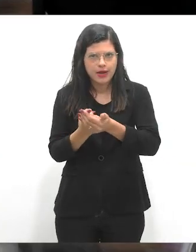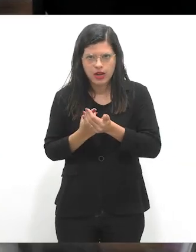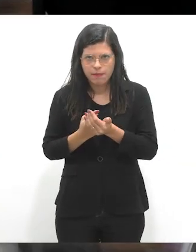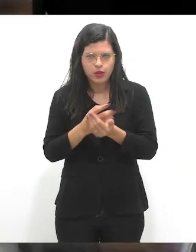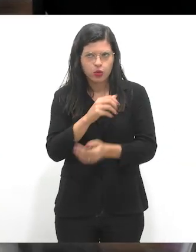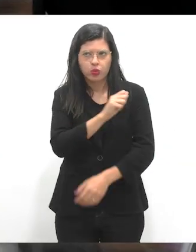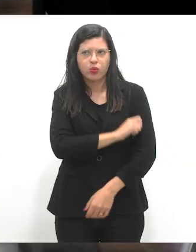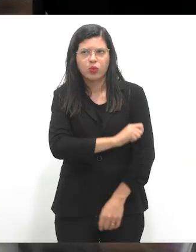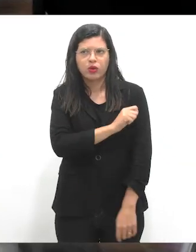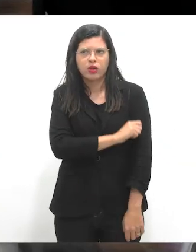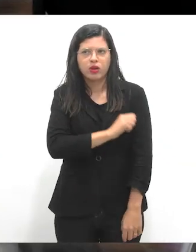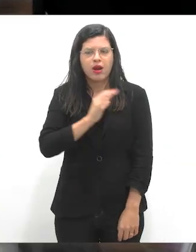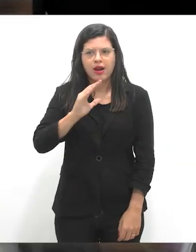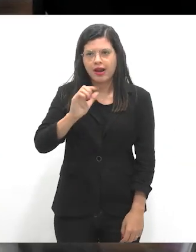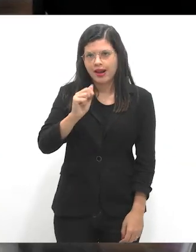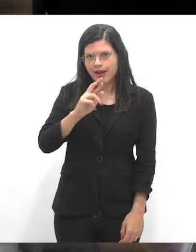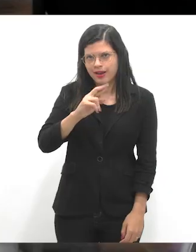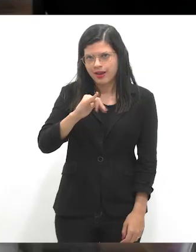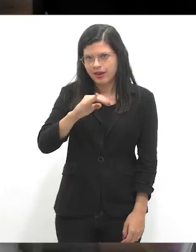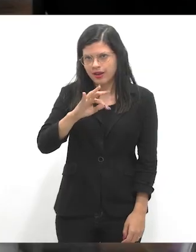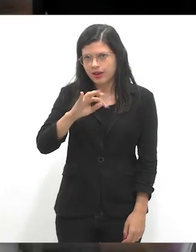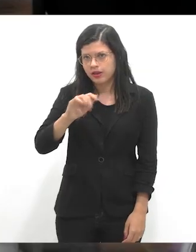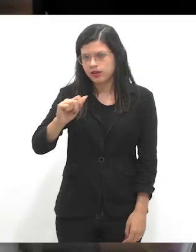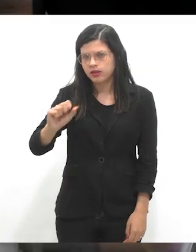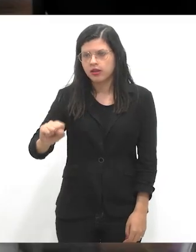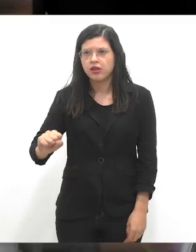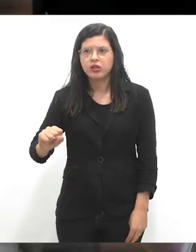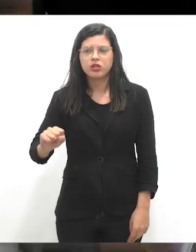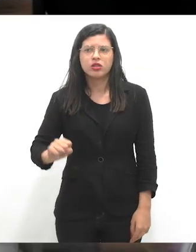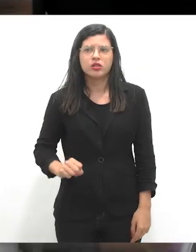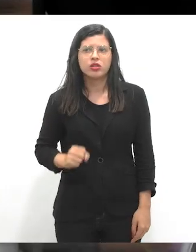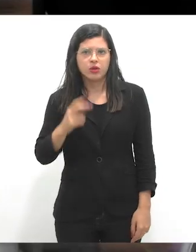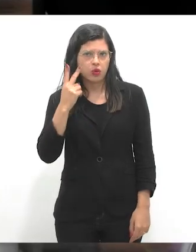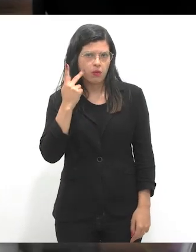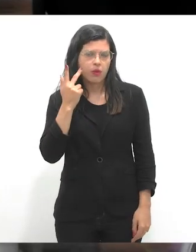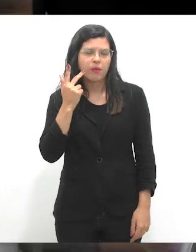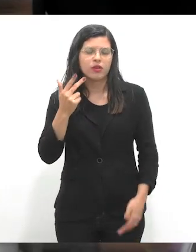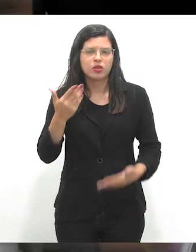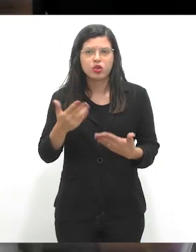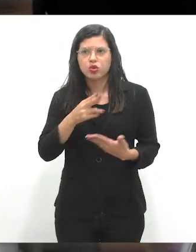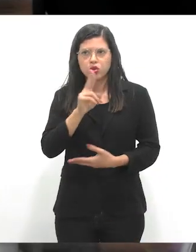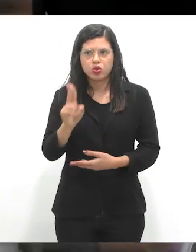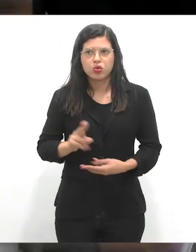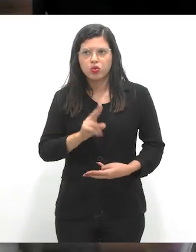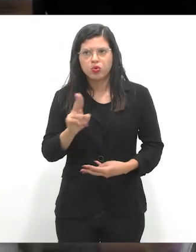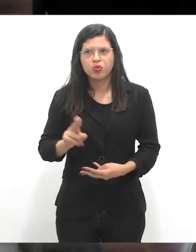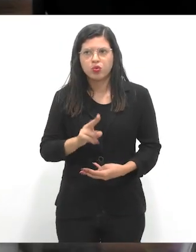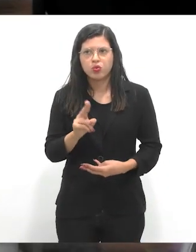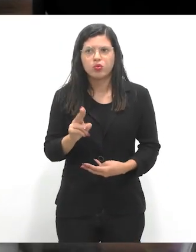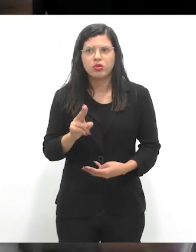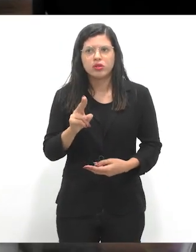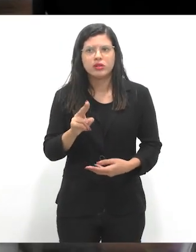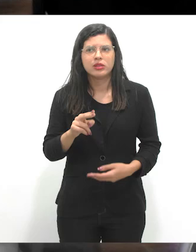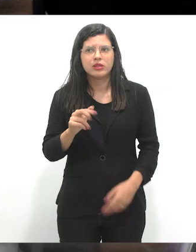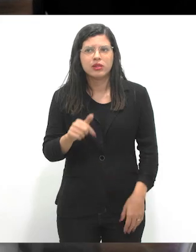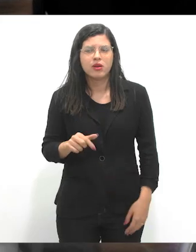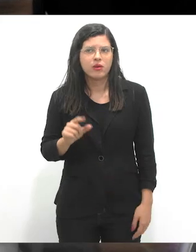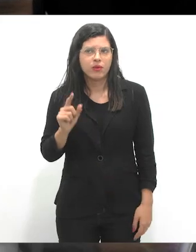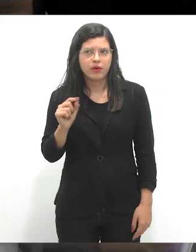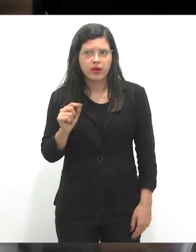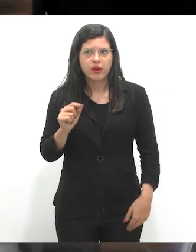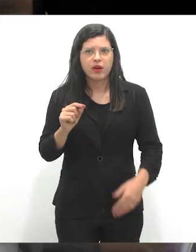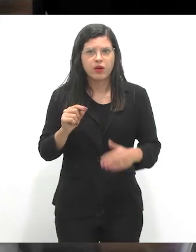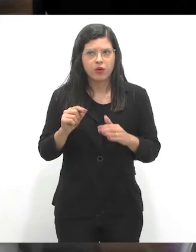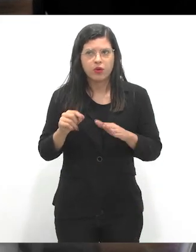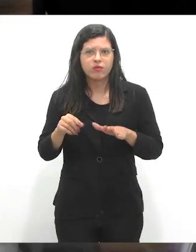gente não tem abrigamento, né, no Rio, a Caritas não tem abrigamento. E, geralmente, a gente utiliza, né, se a pessoa precisa do abrigamento, está numa